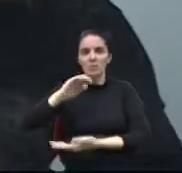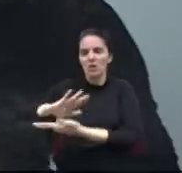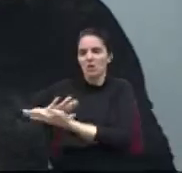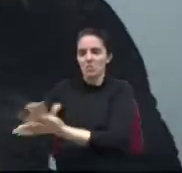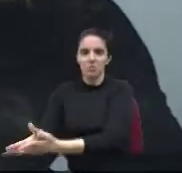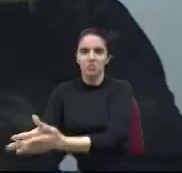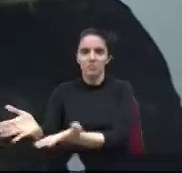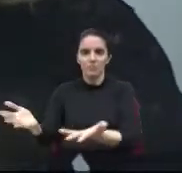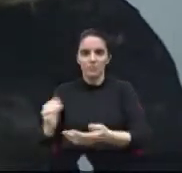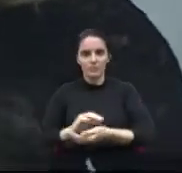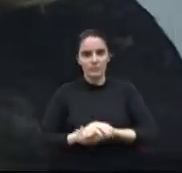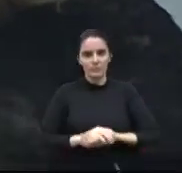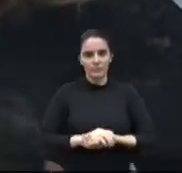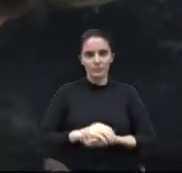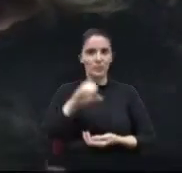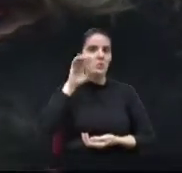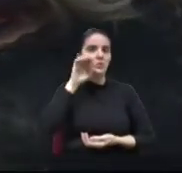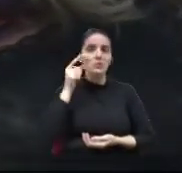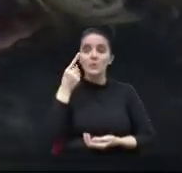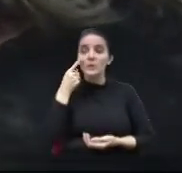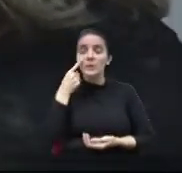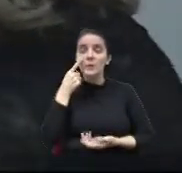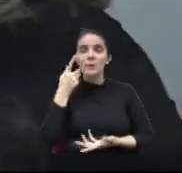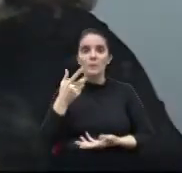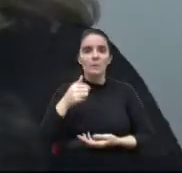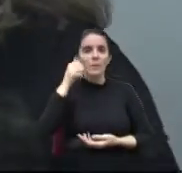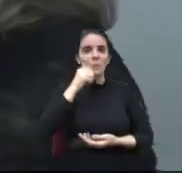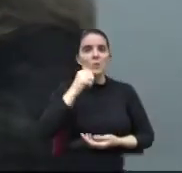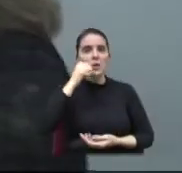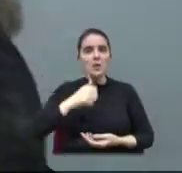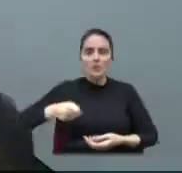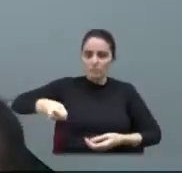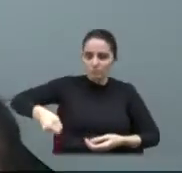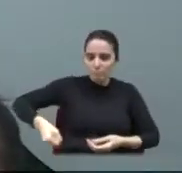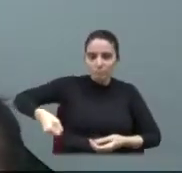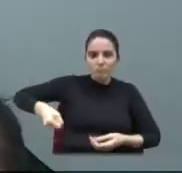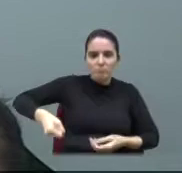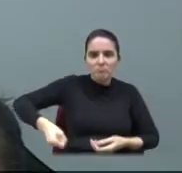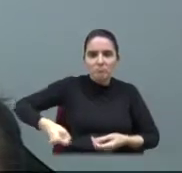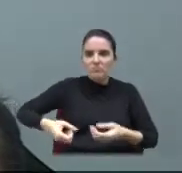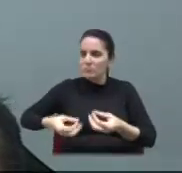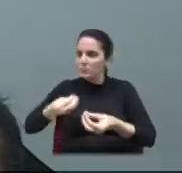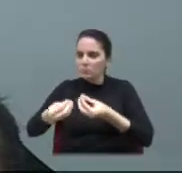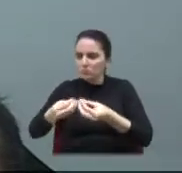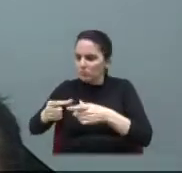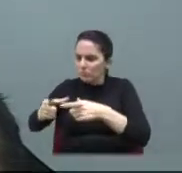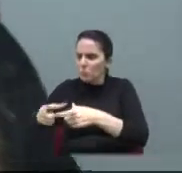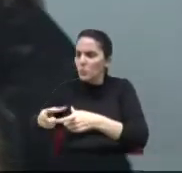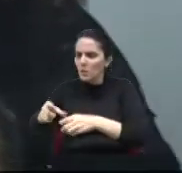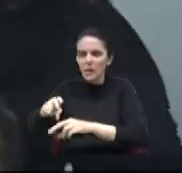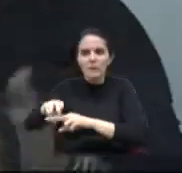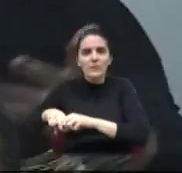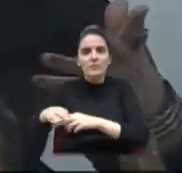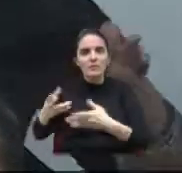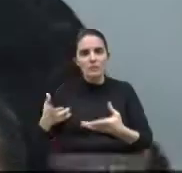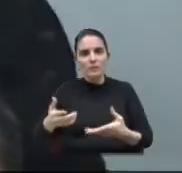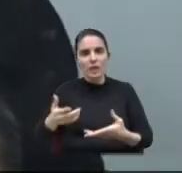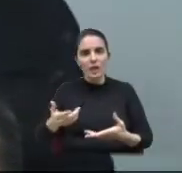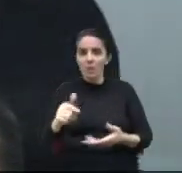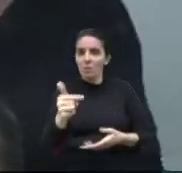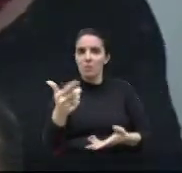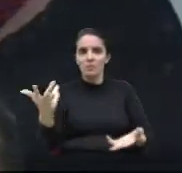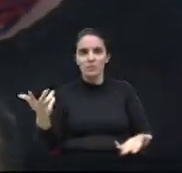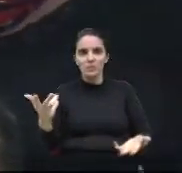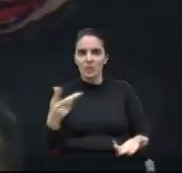Olha que eu vi de mulheres hoje lá, tudo com bengala, arrastando, tadinha. Não tinha lugar para sentar e a gente arrumando lugar para sentar. Aí nós não podemos falar